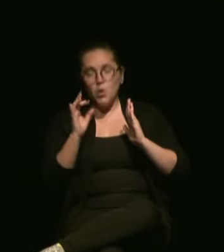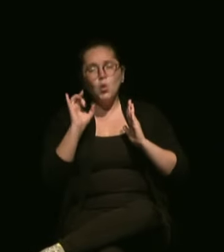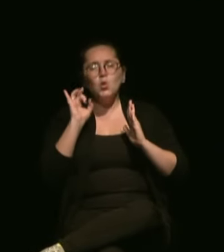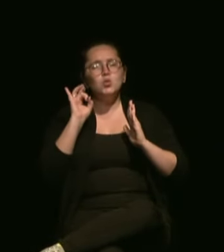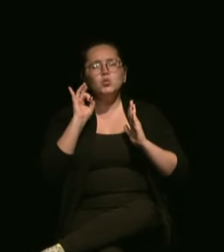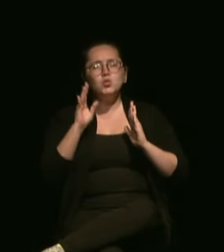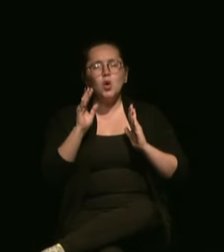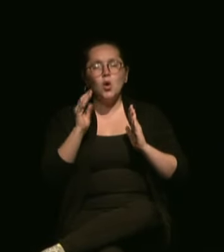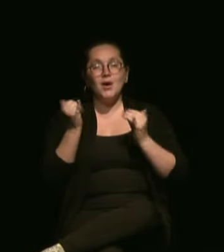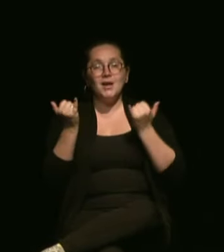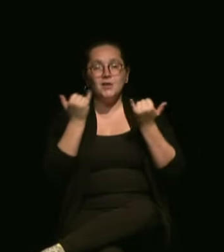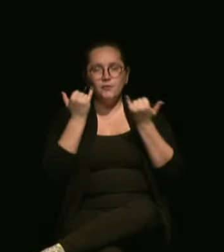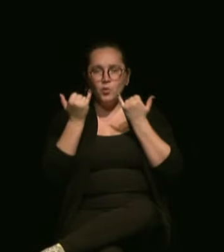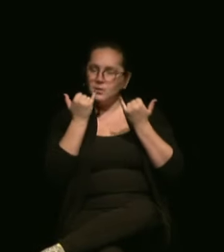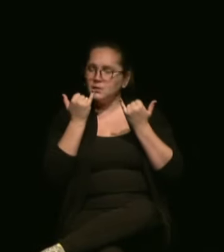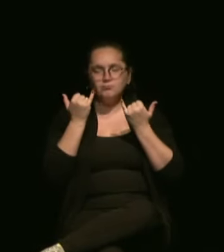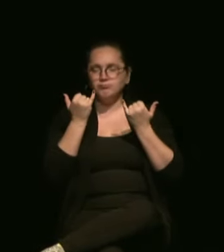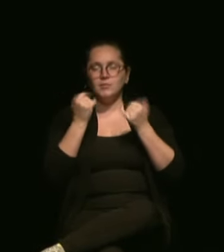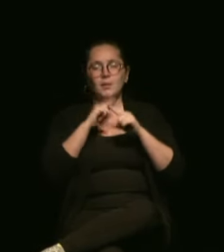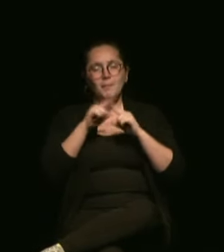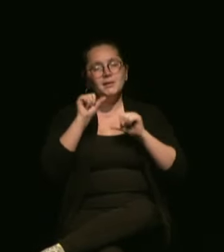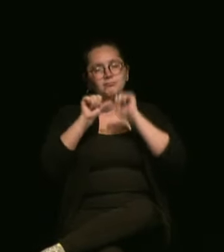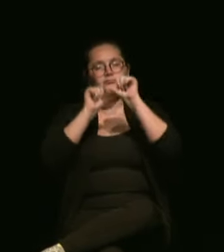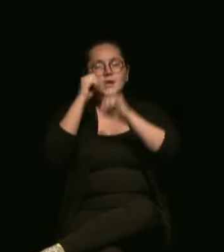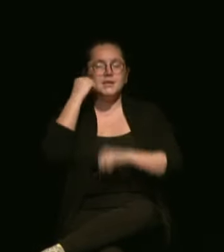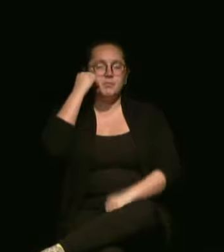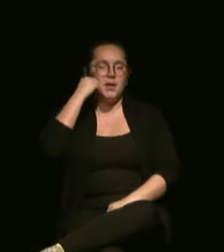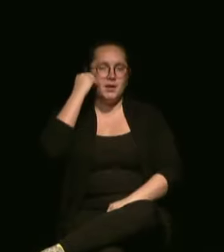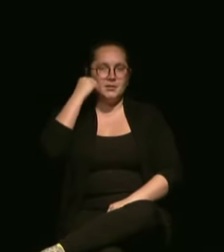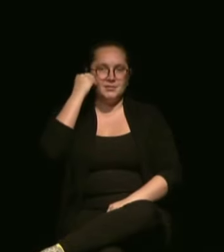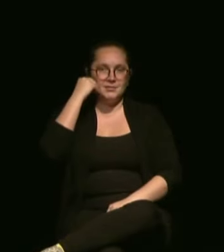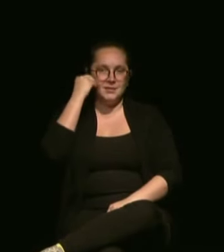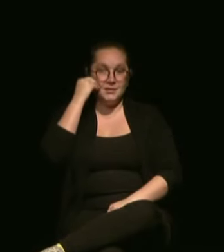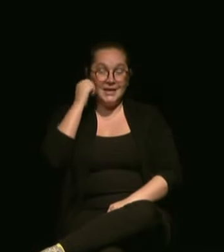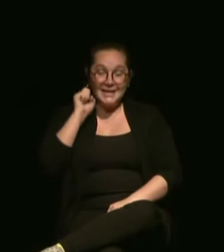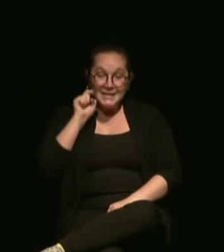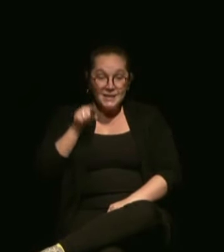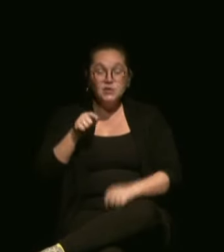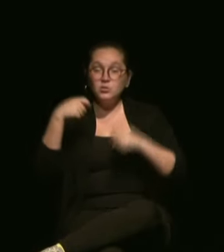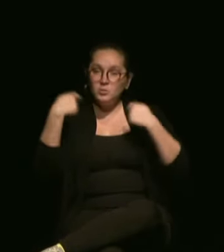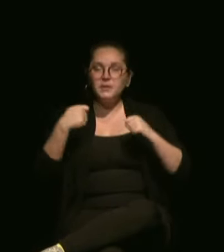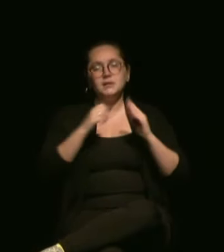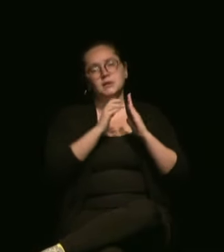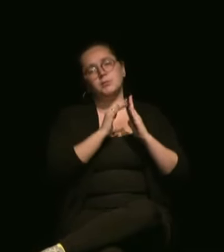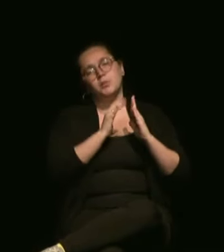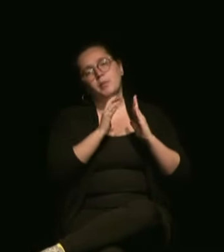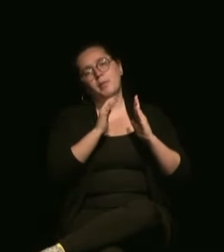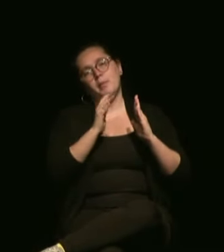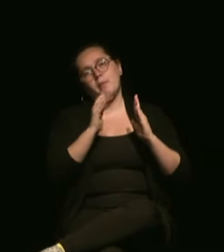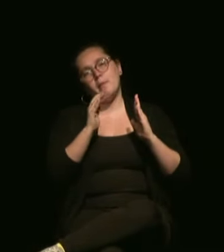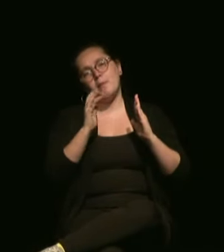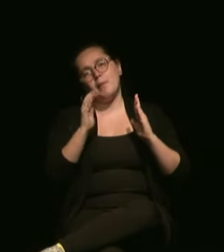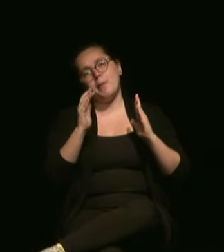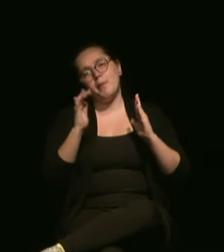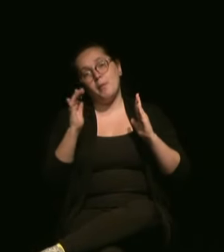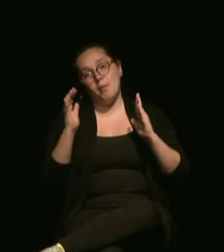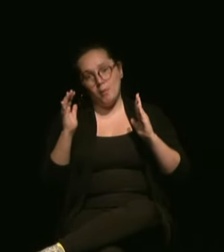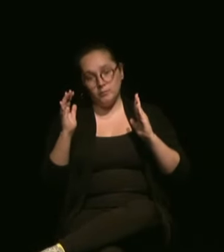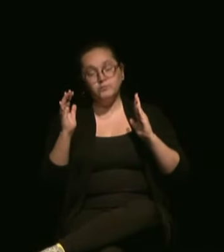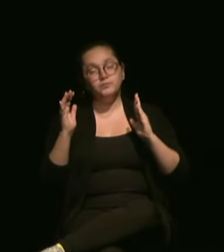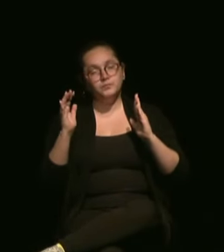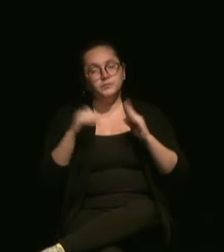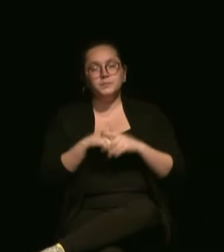sim uma experiência. E isso sem duração é muito difícil. Então, o Coutinho aqui